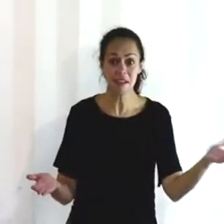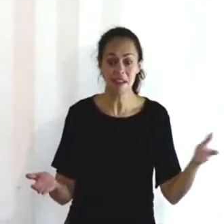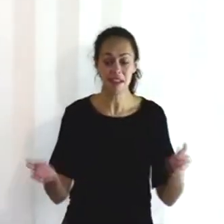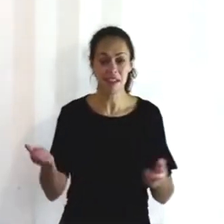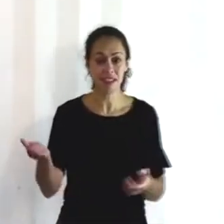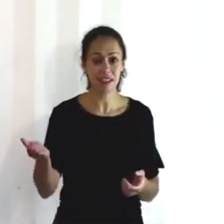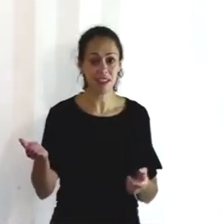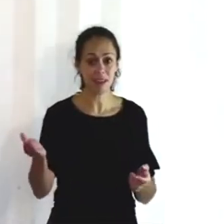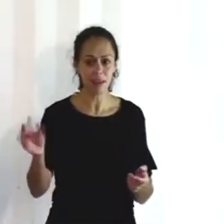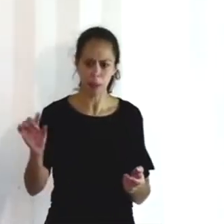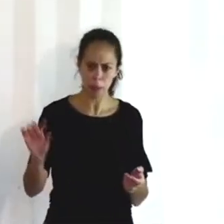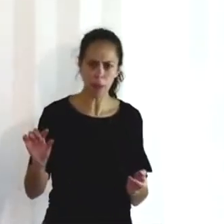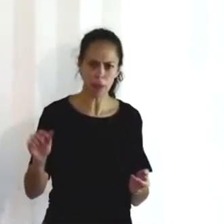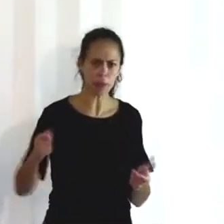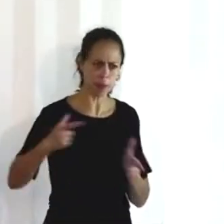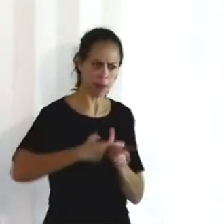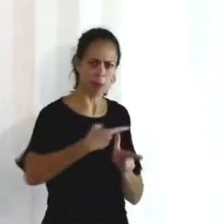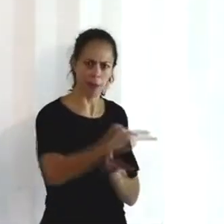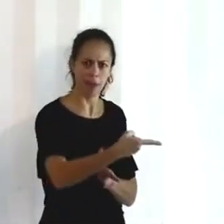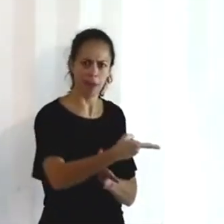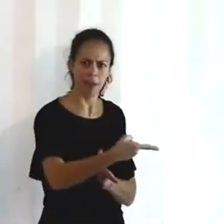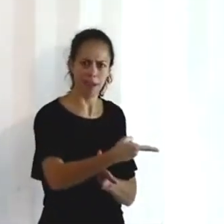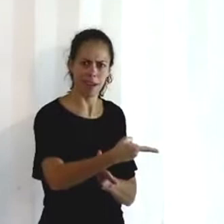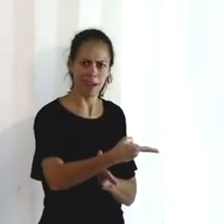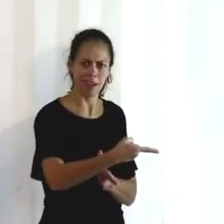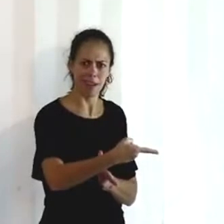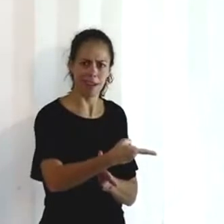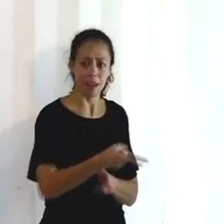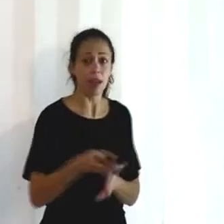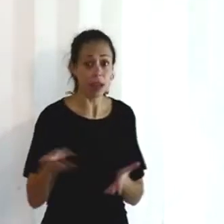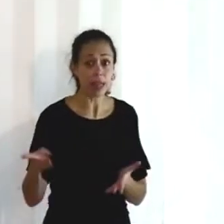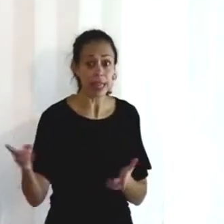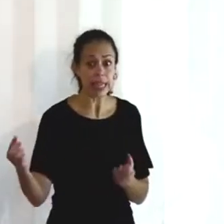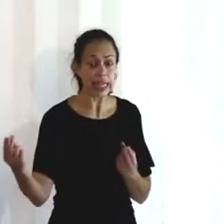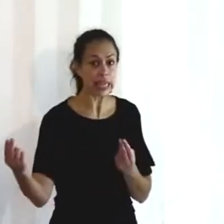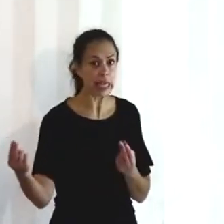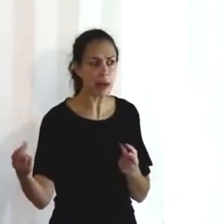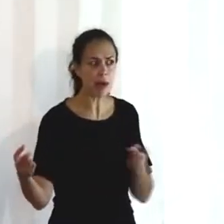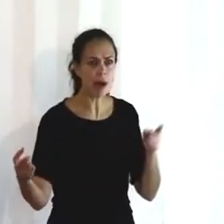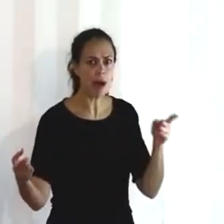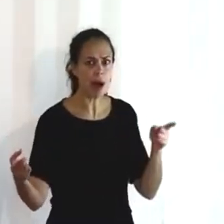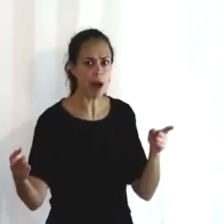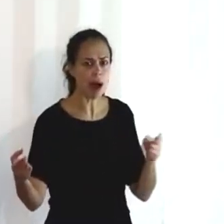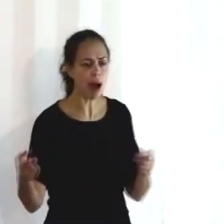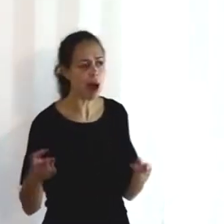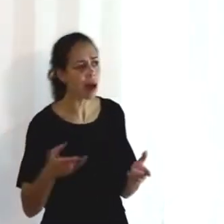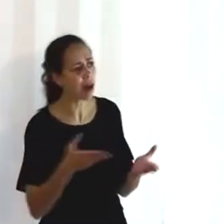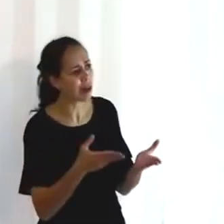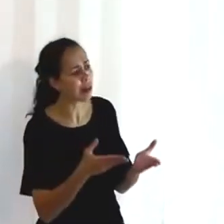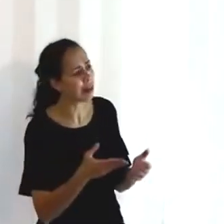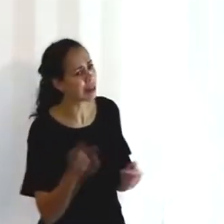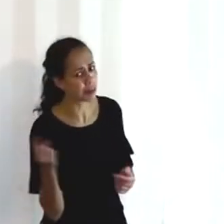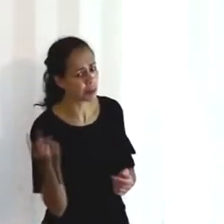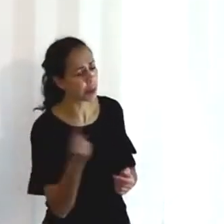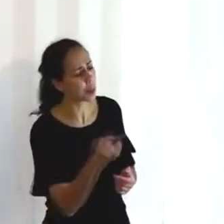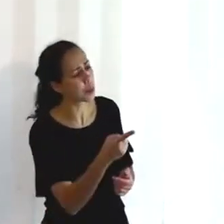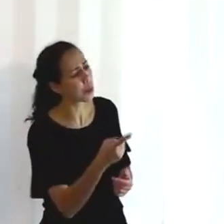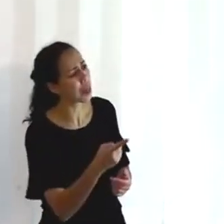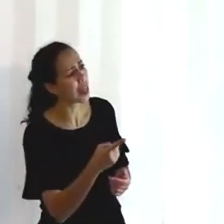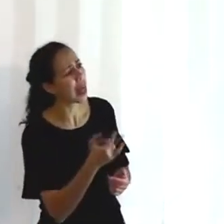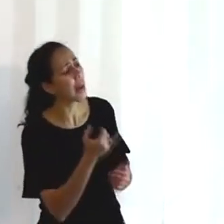a mesma súplica, sê paciente comigo, olha, é a mesma frase, eu vou te